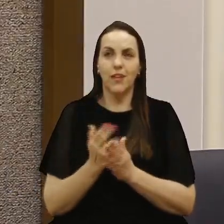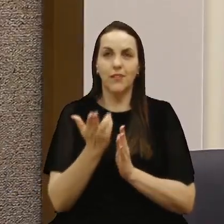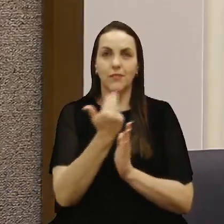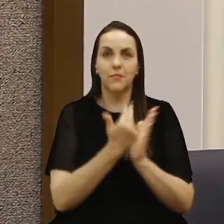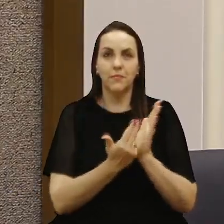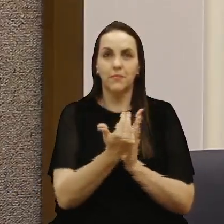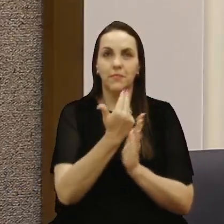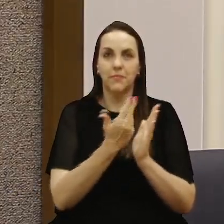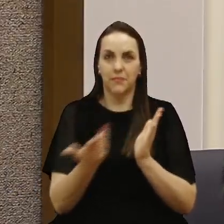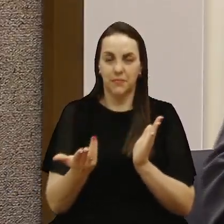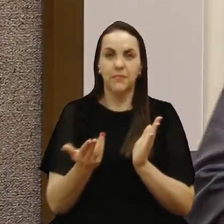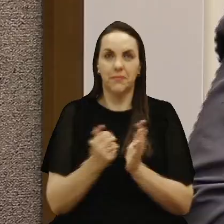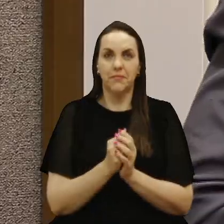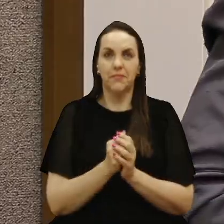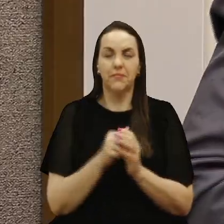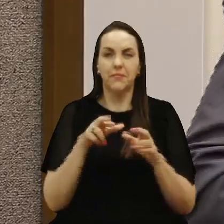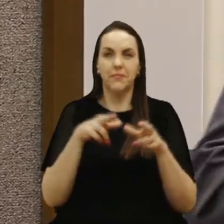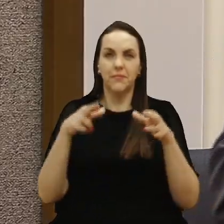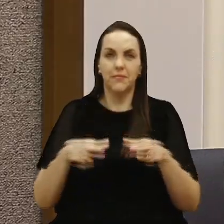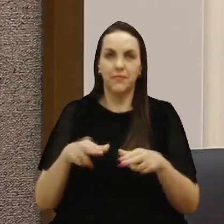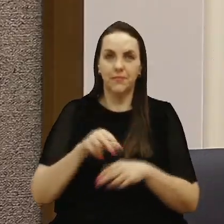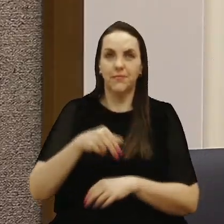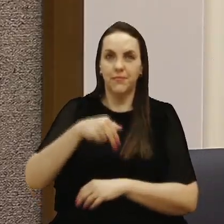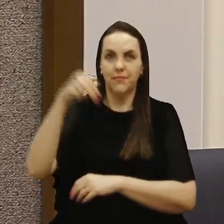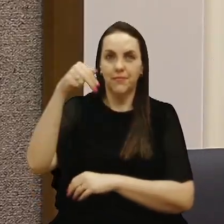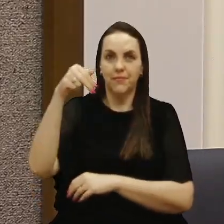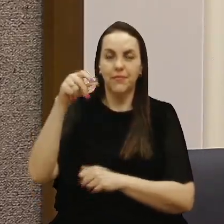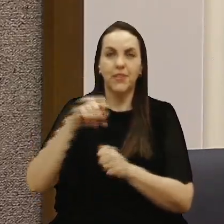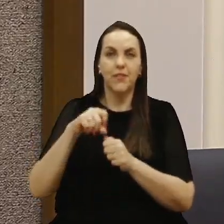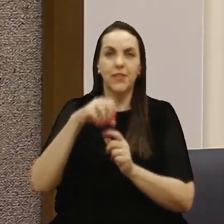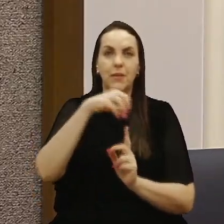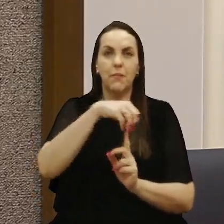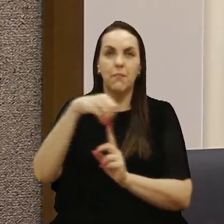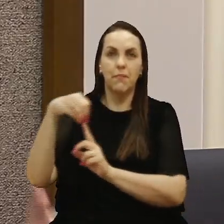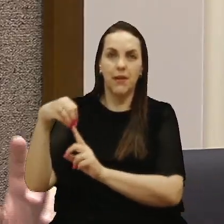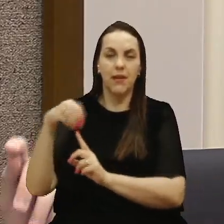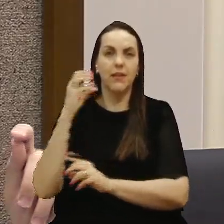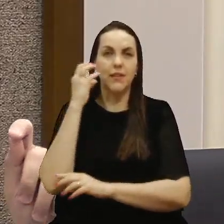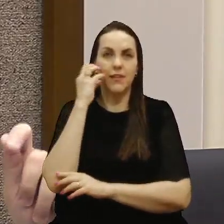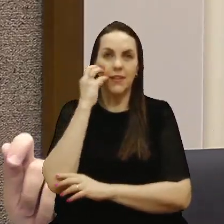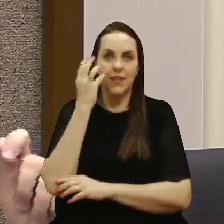Norte, que fez as paradas de ônibus da Anarrec,